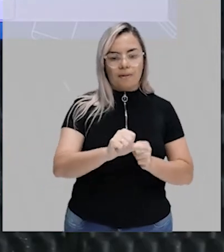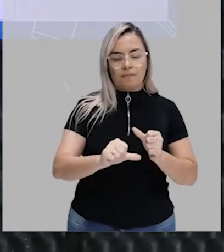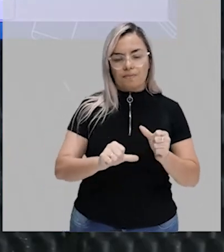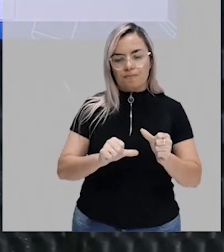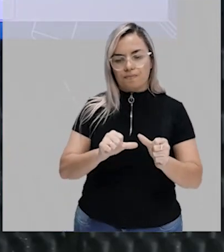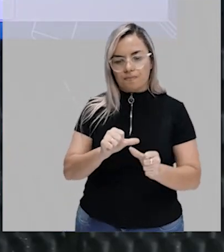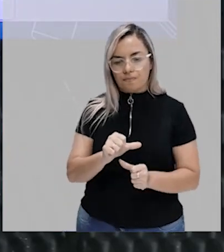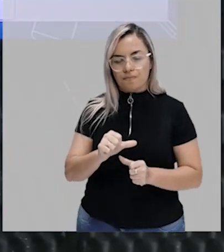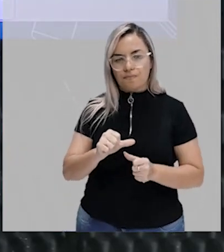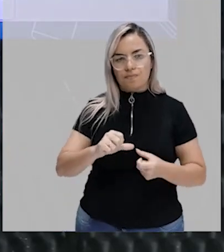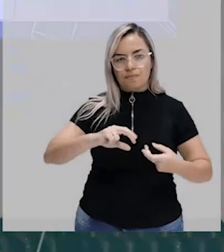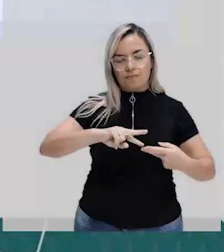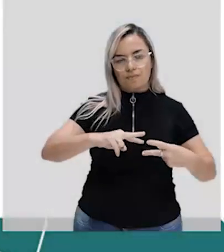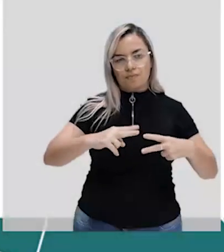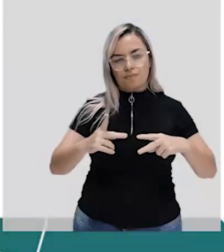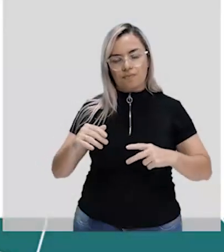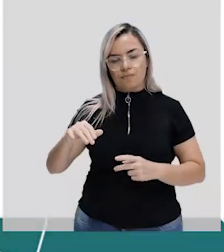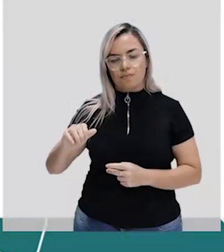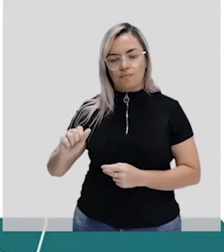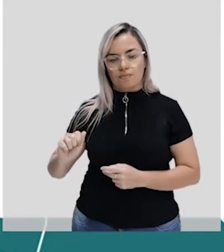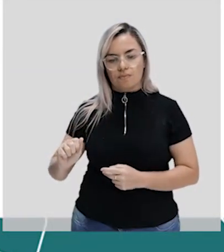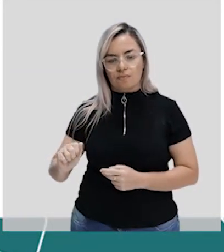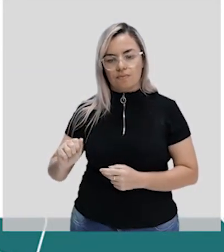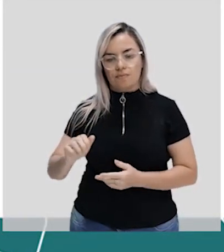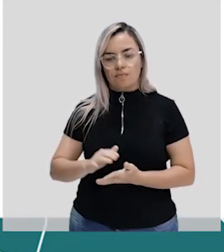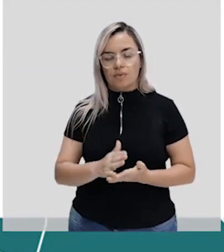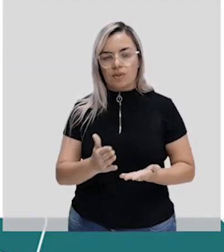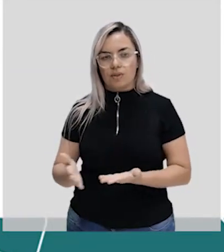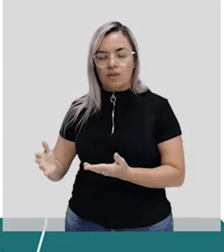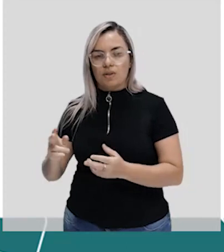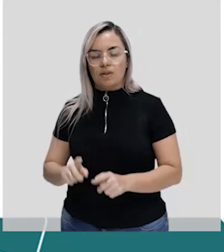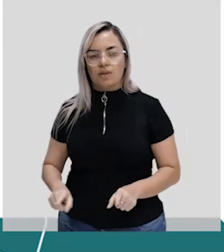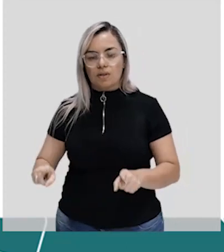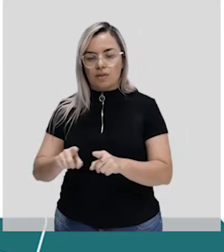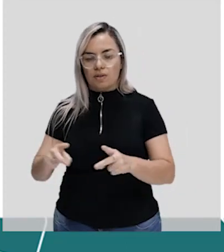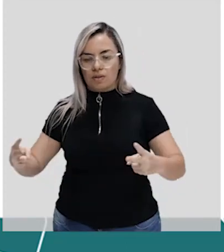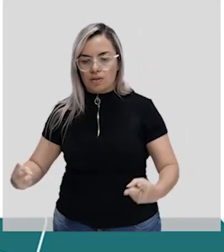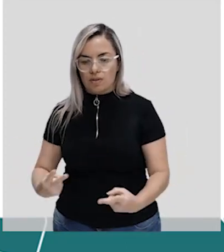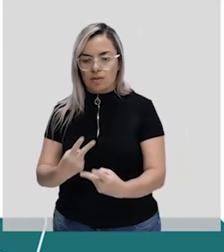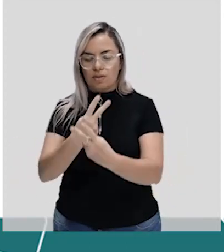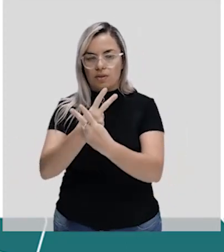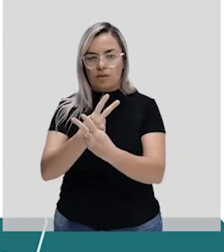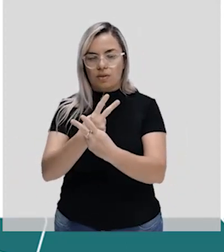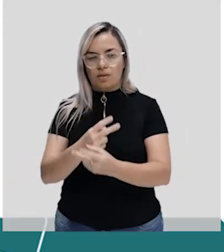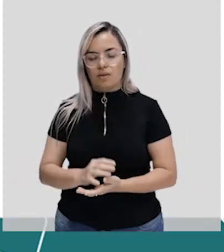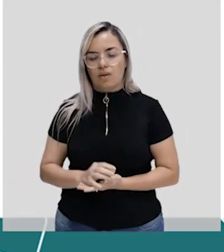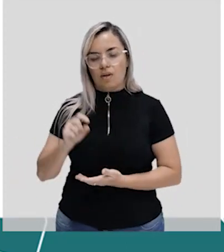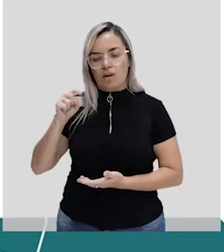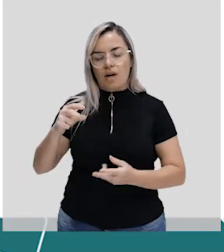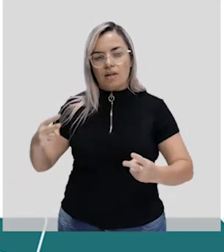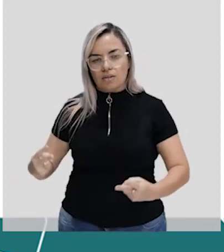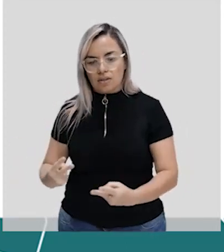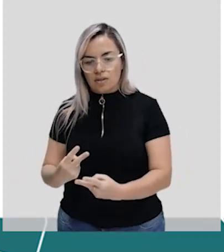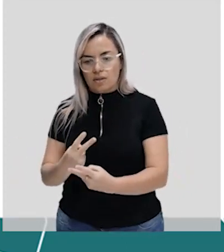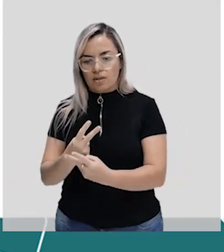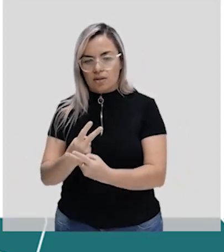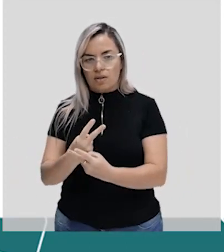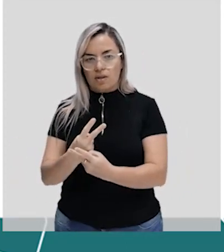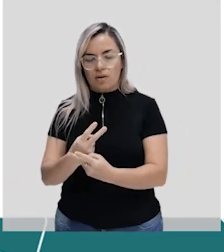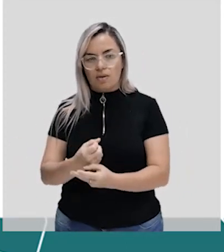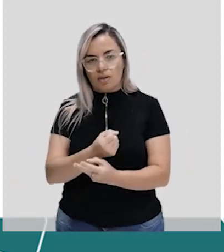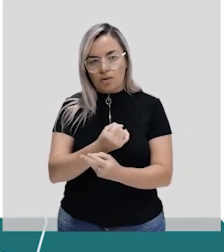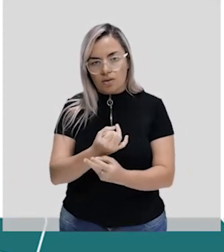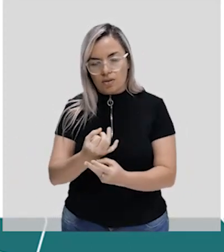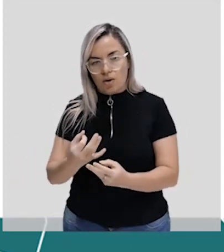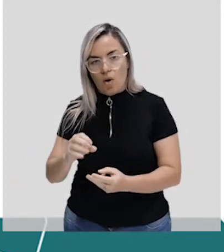ser cromossômicas, são dois tipos, tá? As mutações cromossômicas pode ser numérica e estrutural, que eu vou falar para